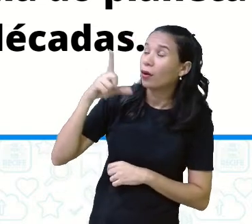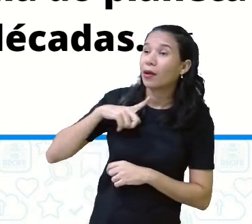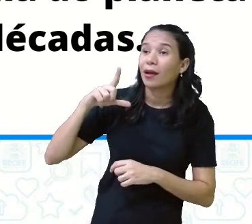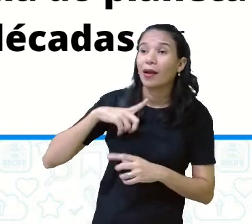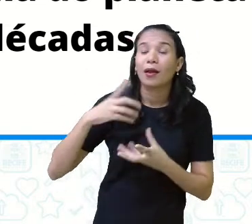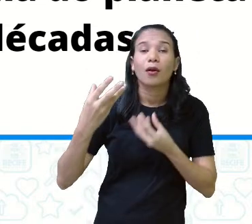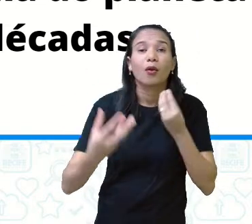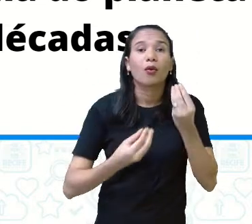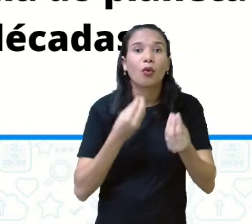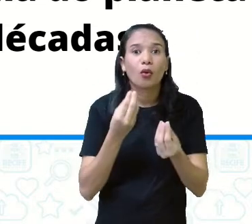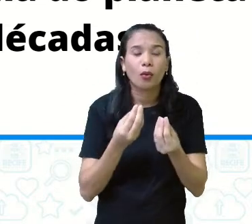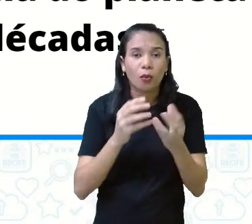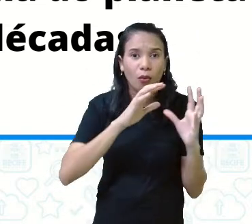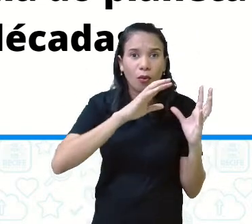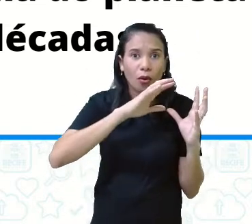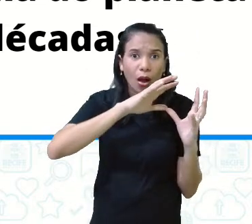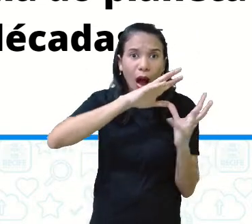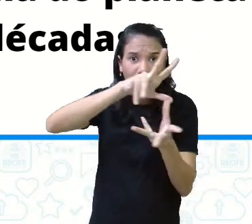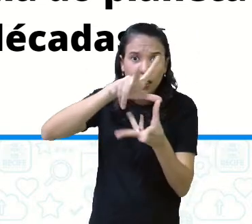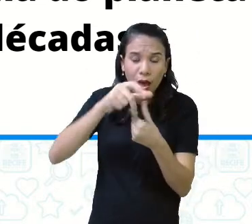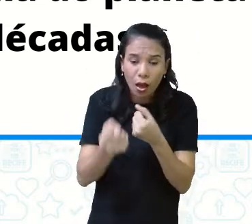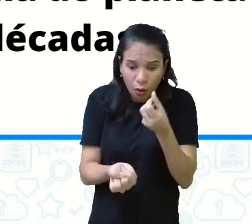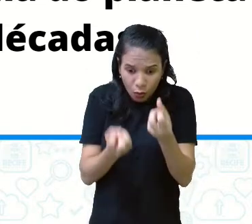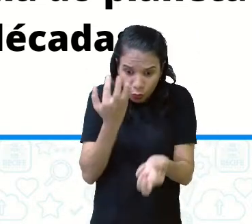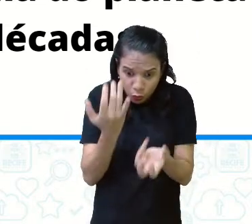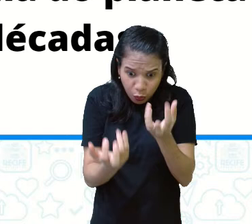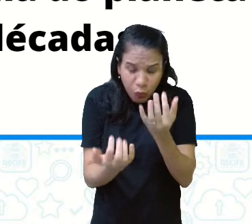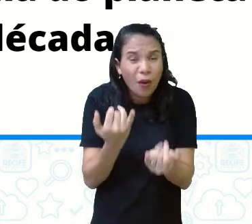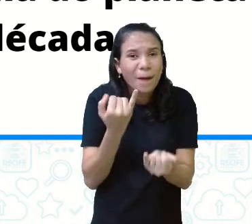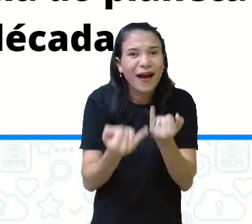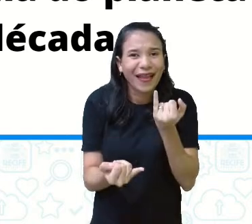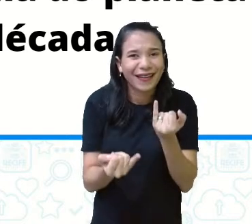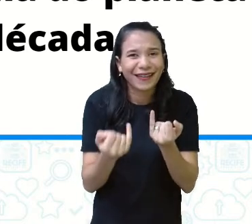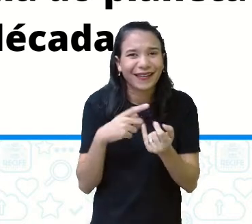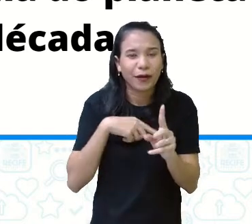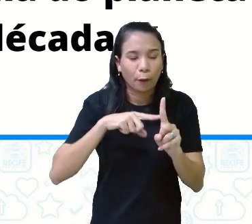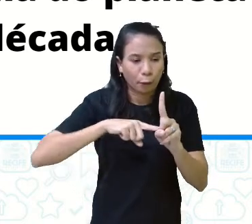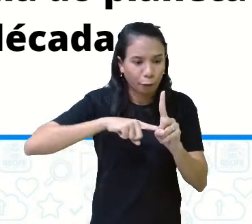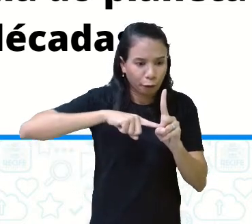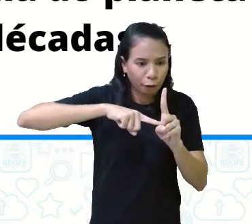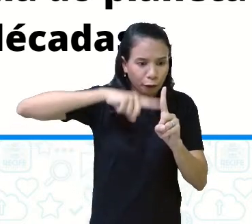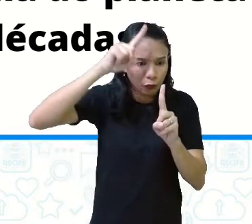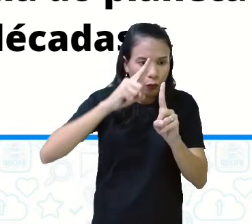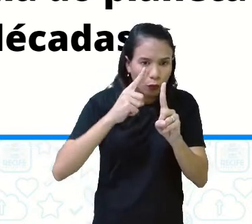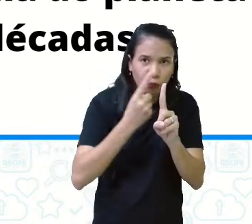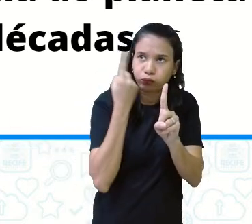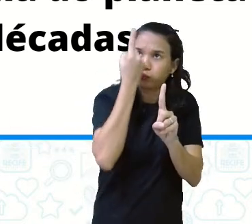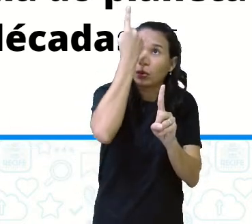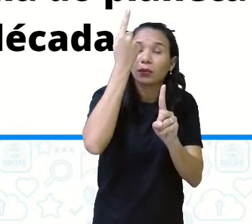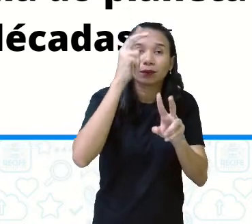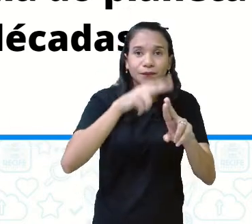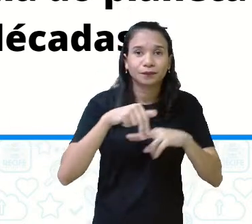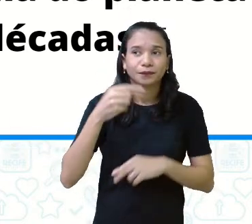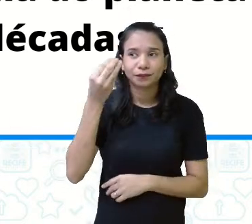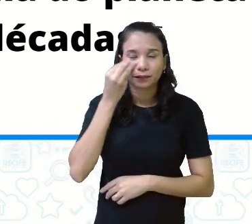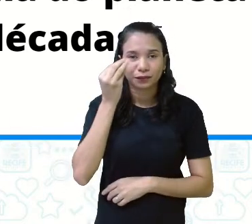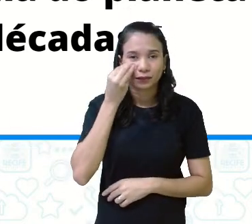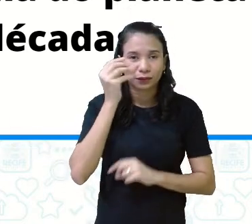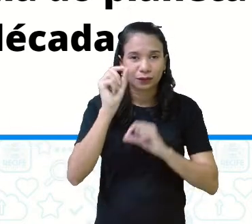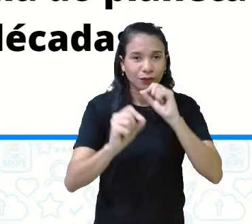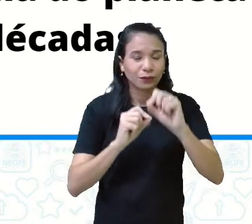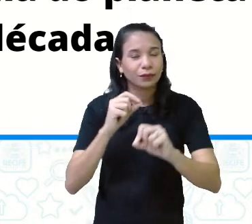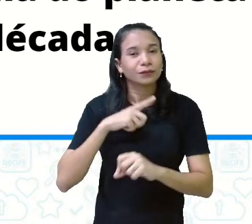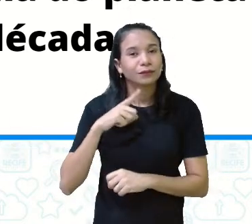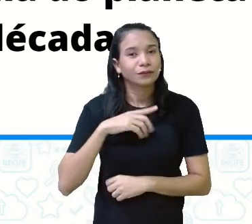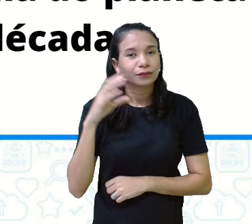como que a Terra estivesse com a cabeça quente, né? Está pegando fogo e o termômetro aí já está lá em cima. Observa que